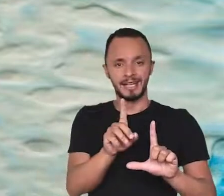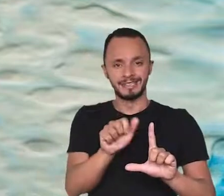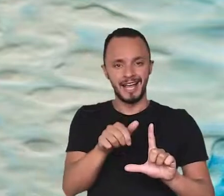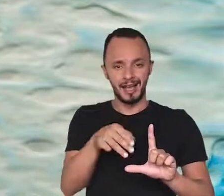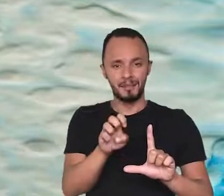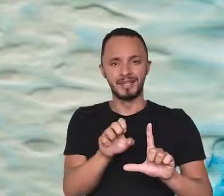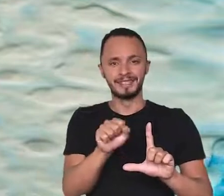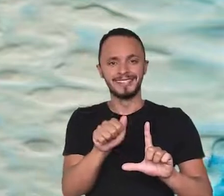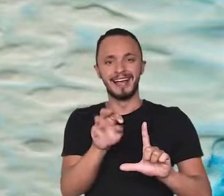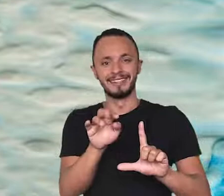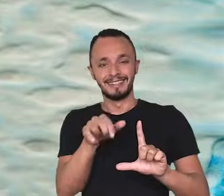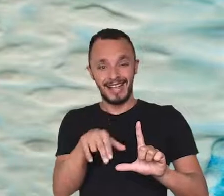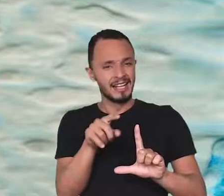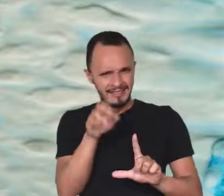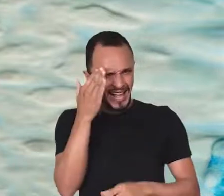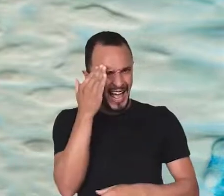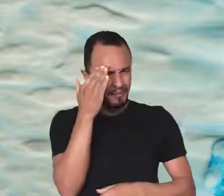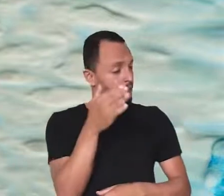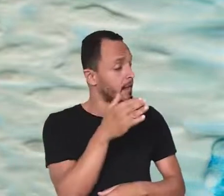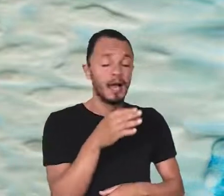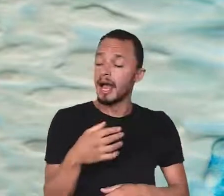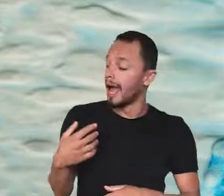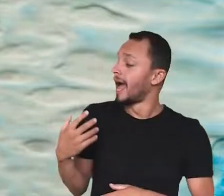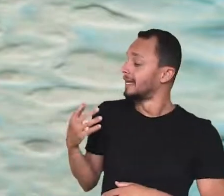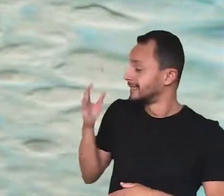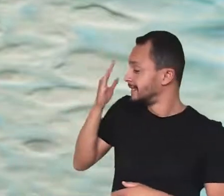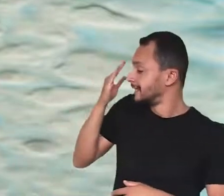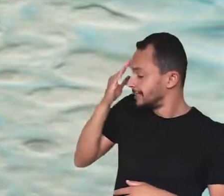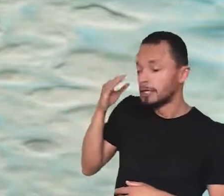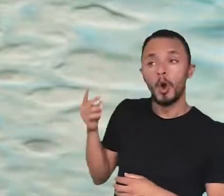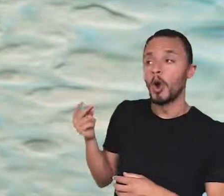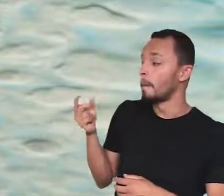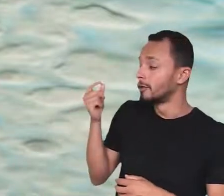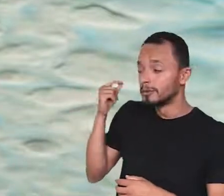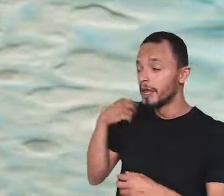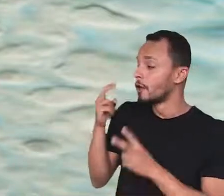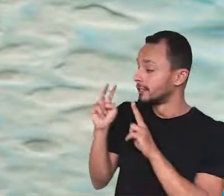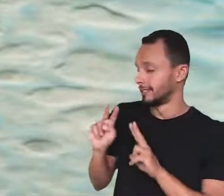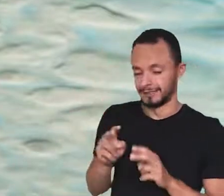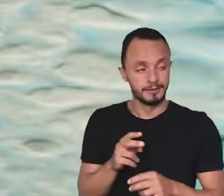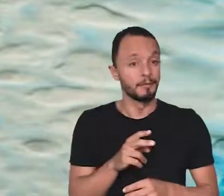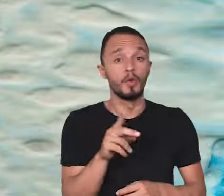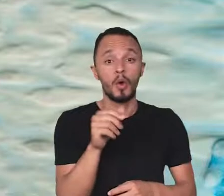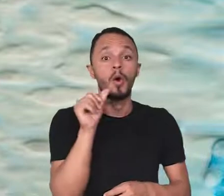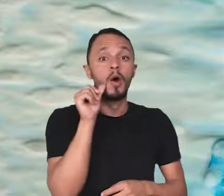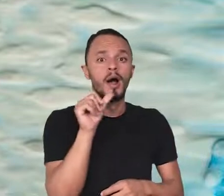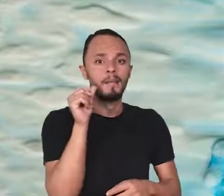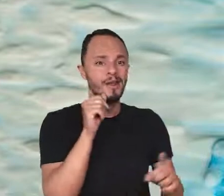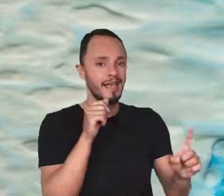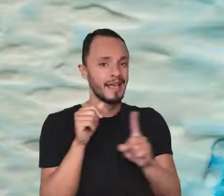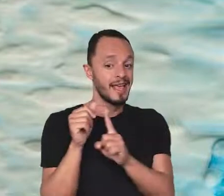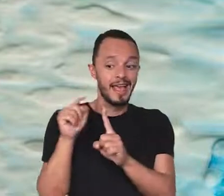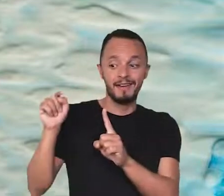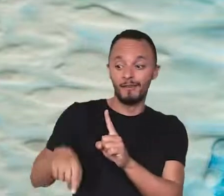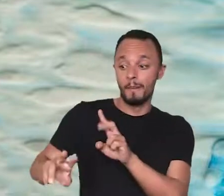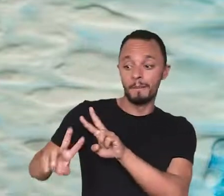Madame Satã, sabe? Sim, é tudo. Mas faz muito tempo que eu assisti. Então, mana, a cintura fina ficou presa com ela lá num